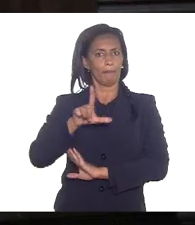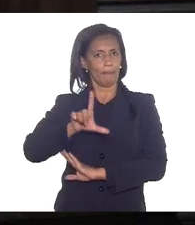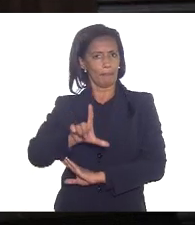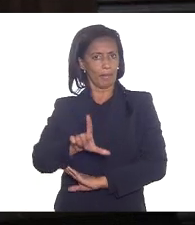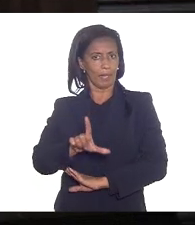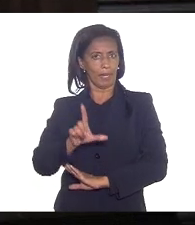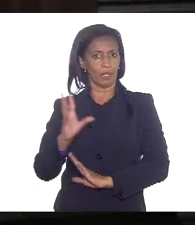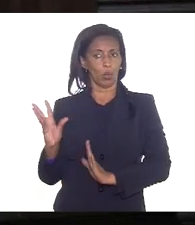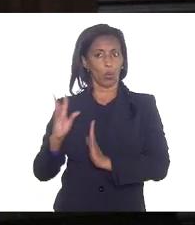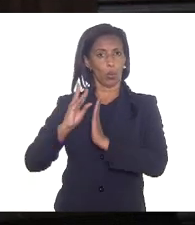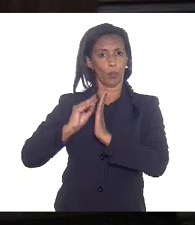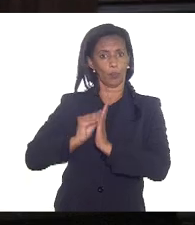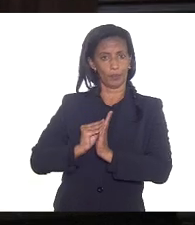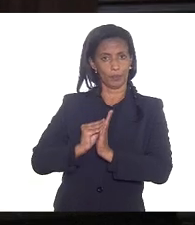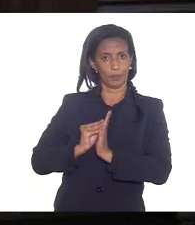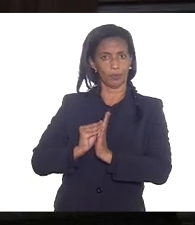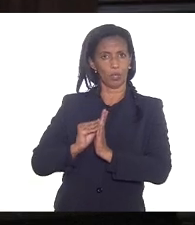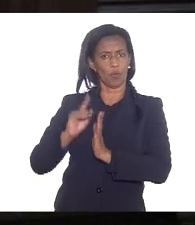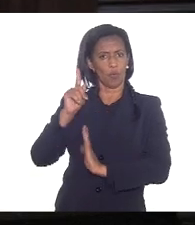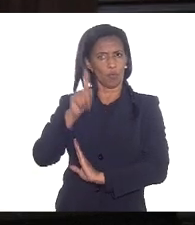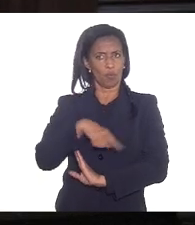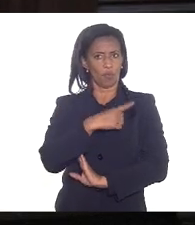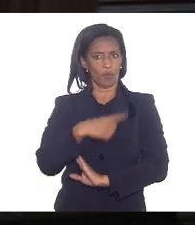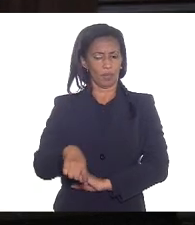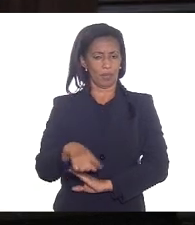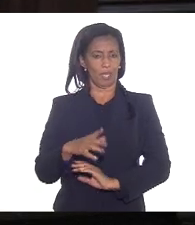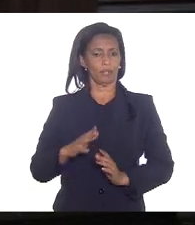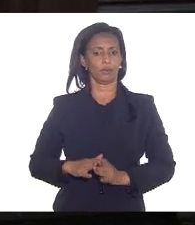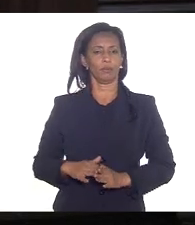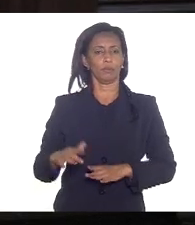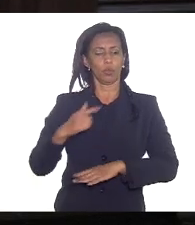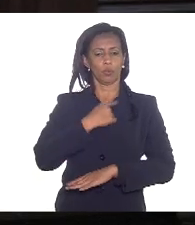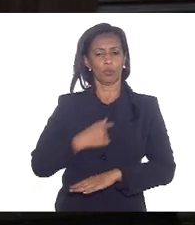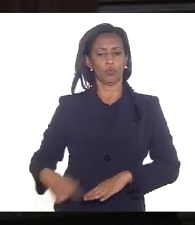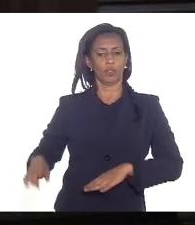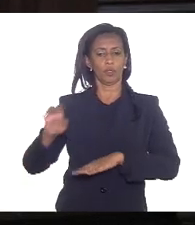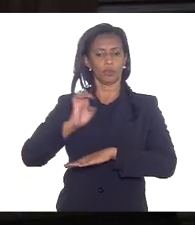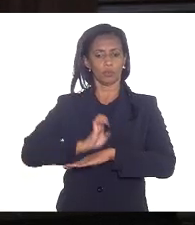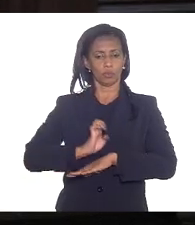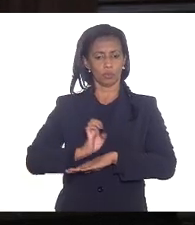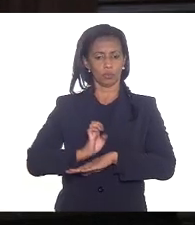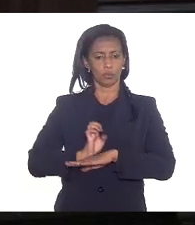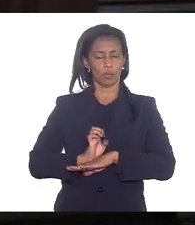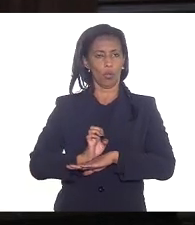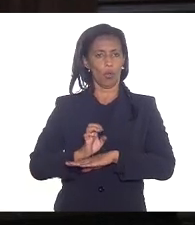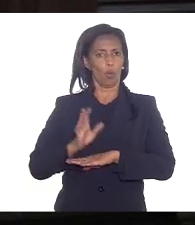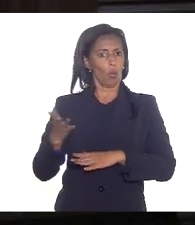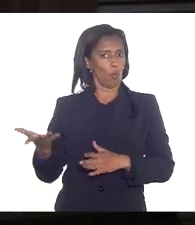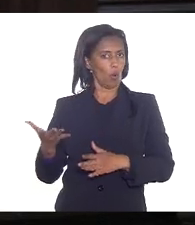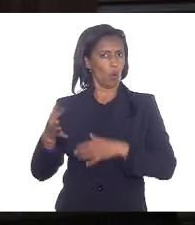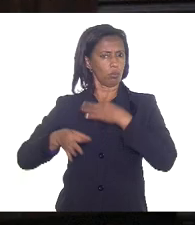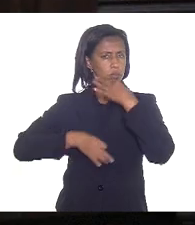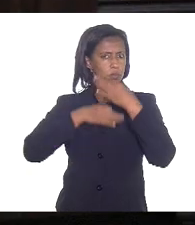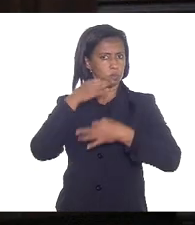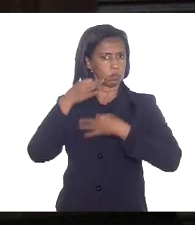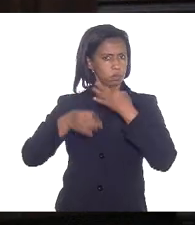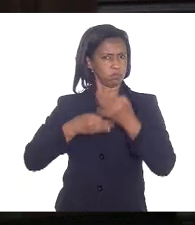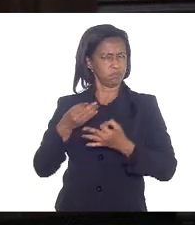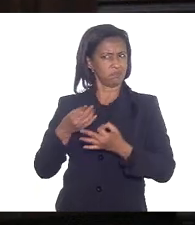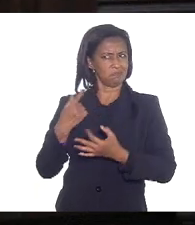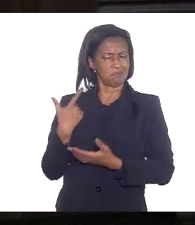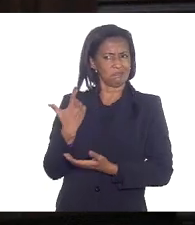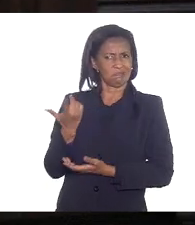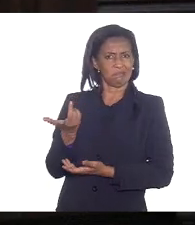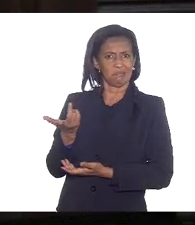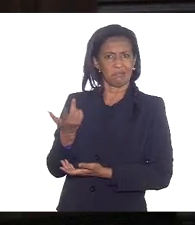complementar foi vetado pelo governador do Estado como argumento que eu